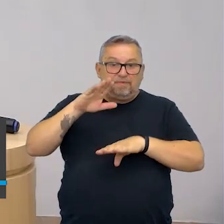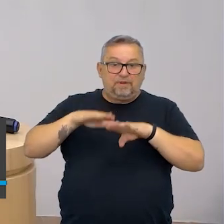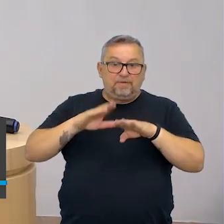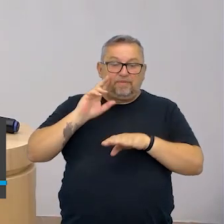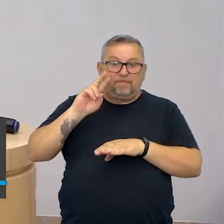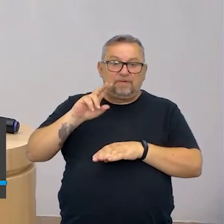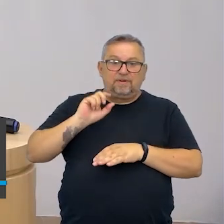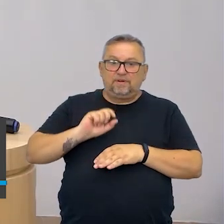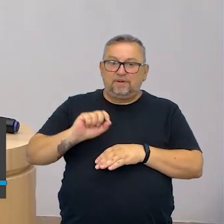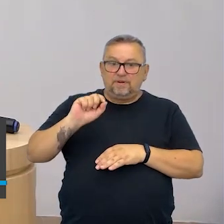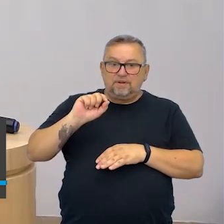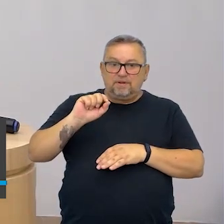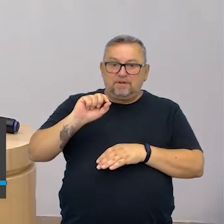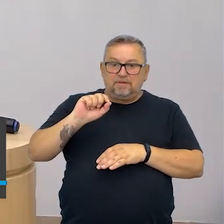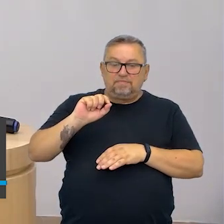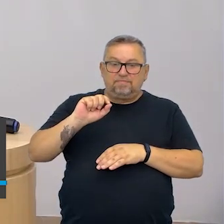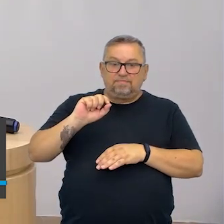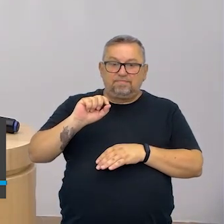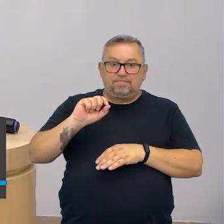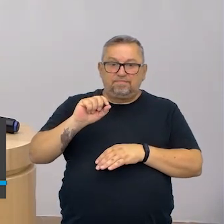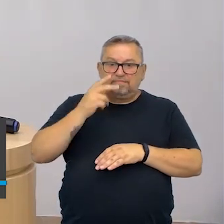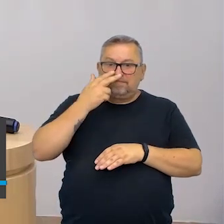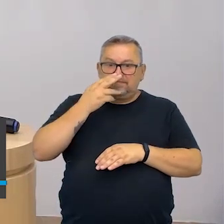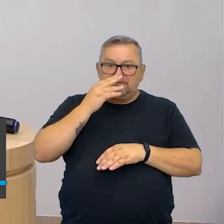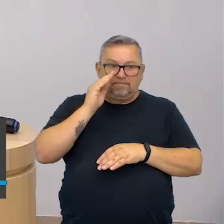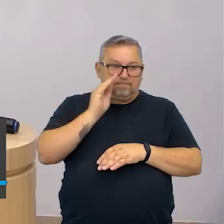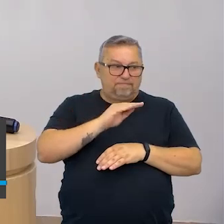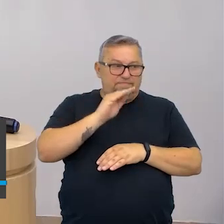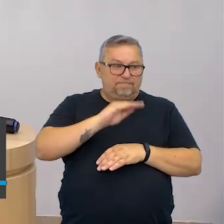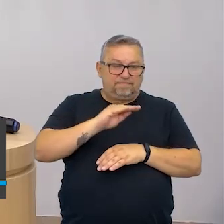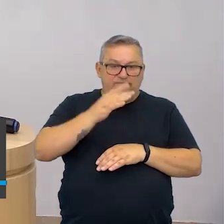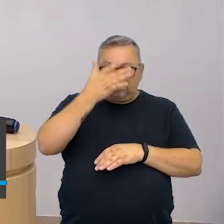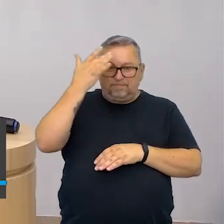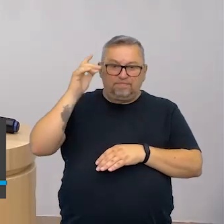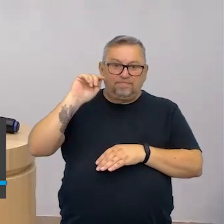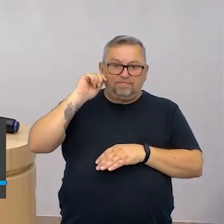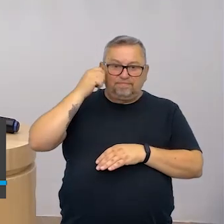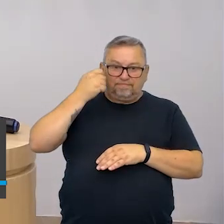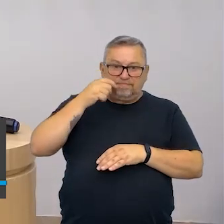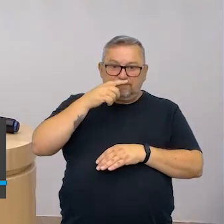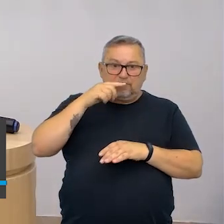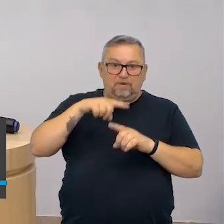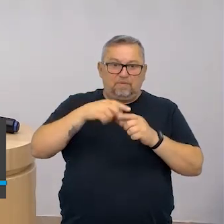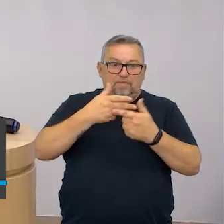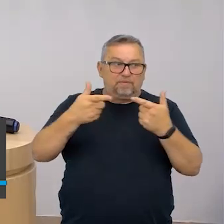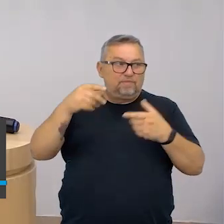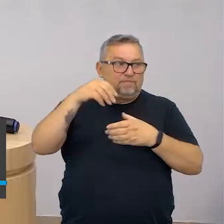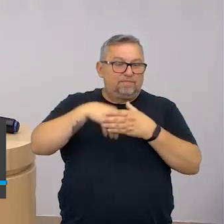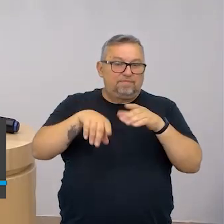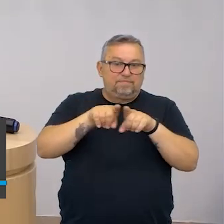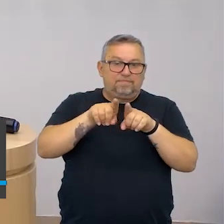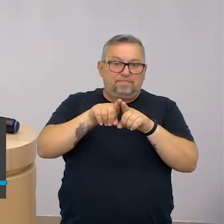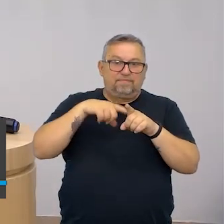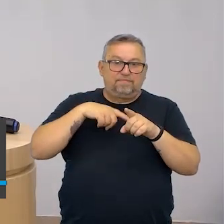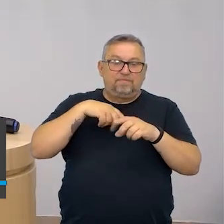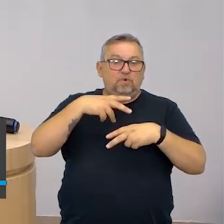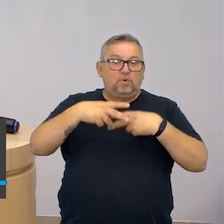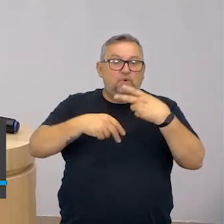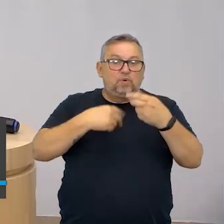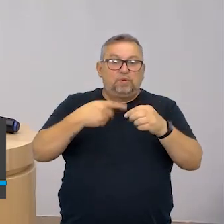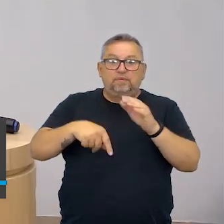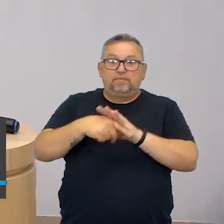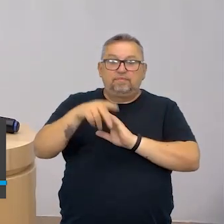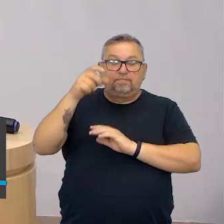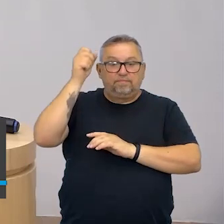sentido de que elas meio que desprezavam um pouco aquilo que elas traziam consigo, ou seja, a sua herança